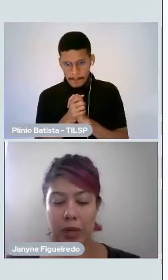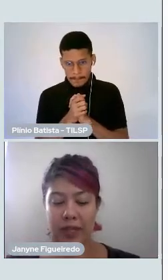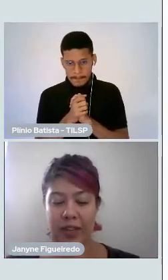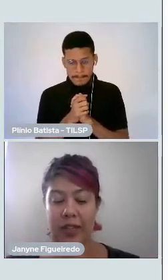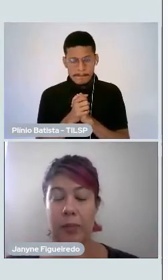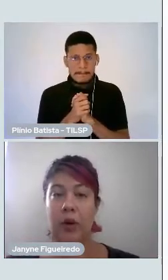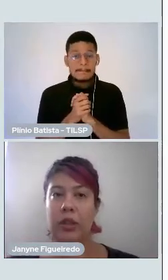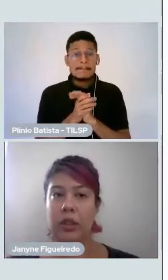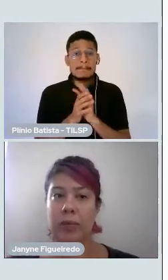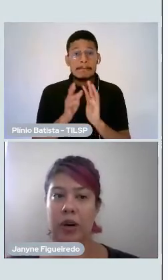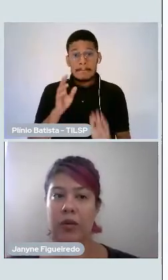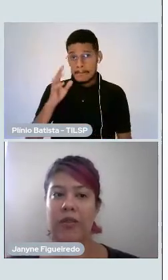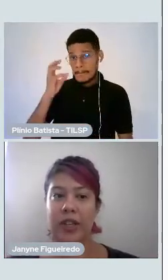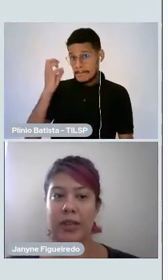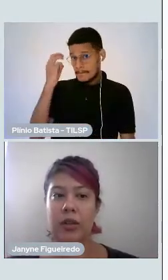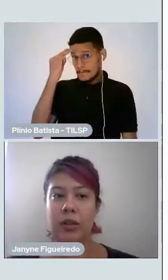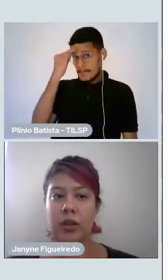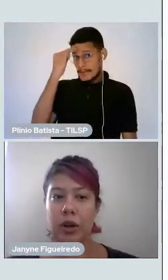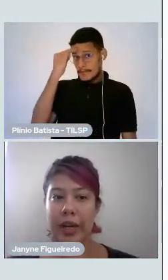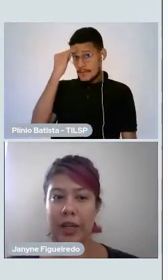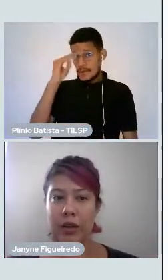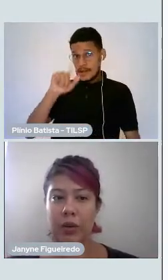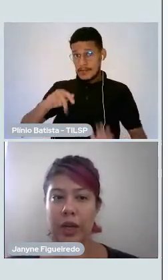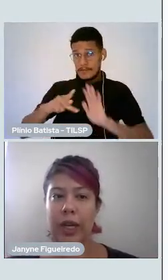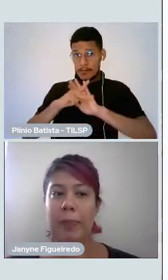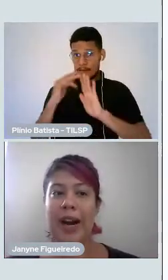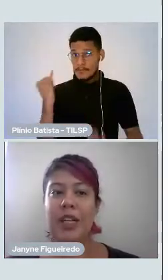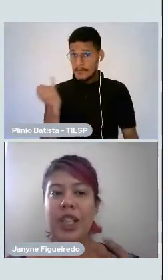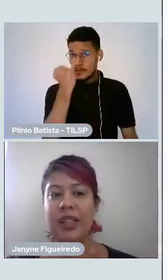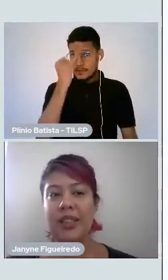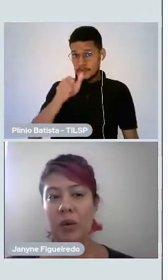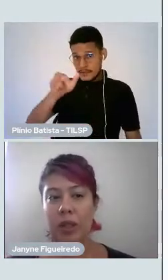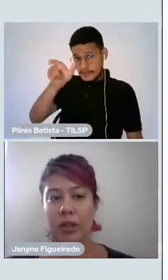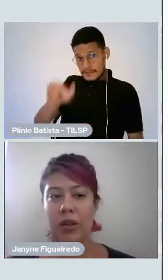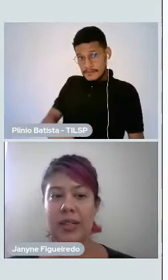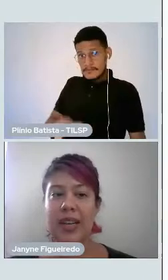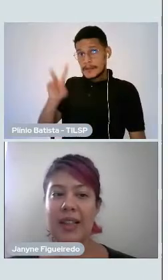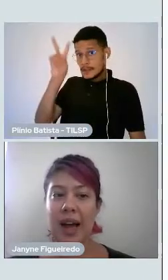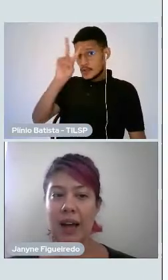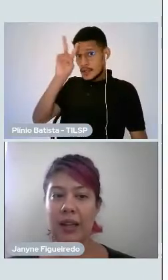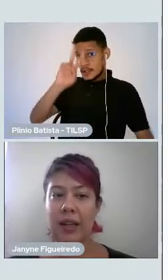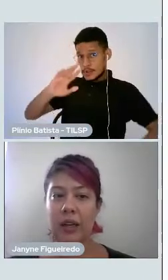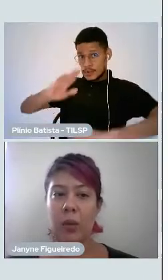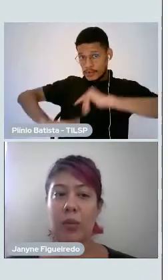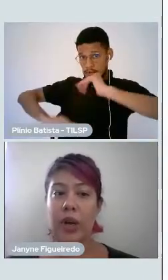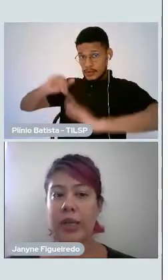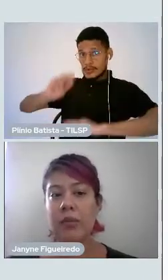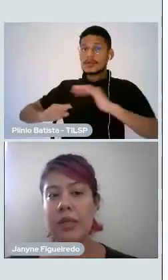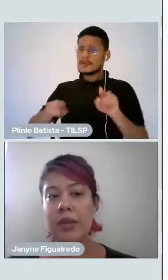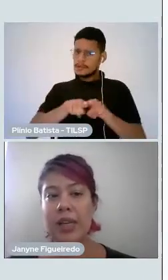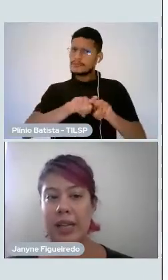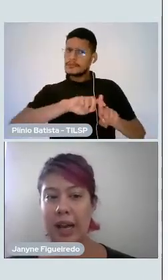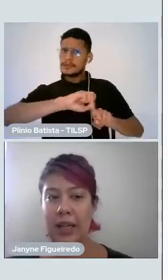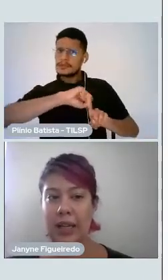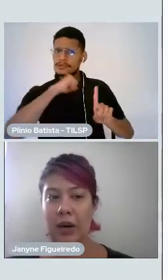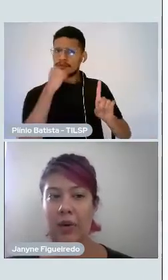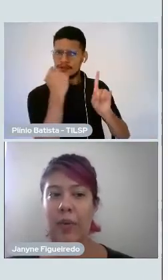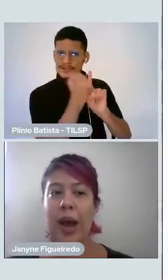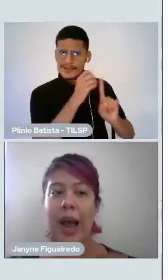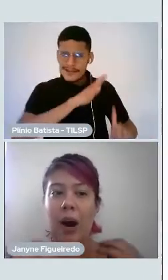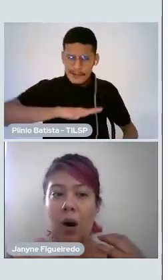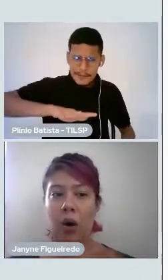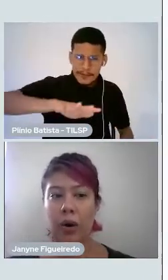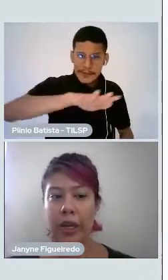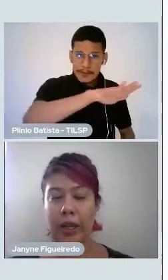A memória se faz importante para o ofício do historiador e para a gente enquanto sociedade, porque é uma sociedade que